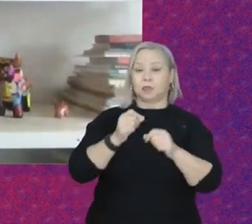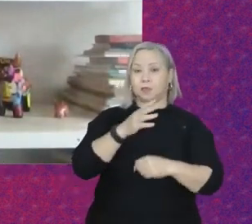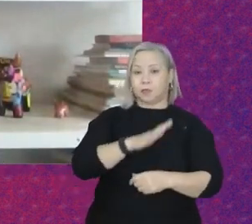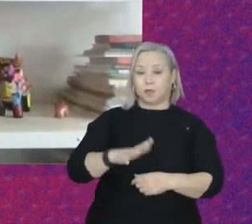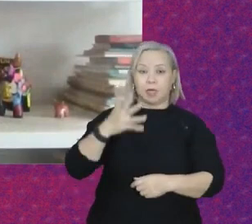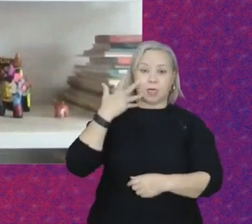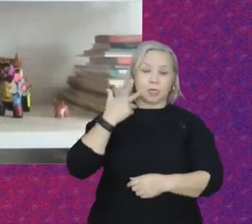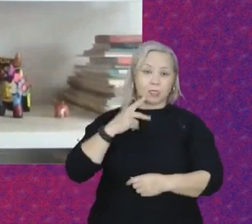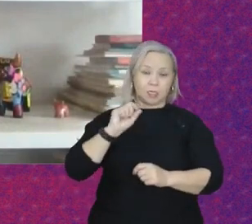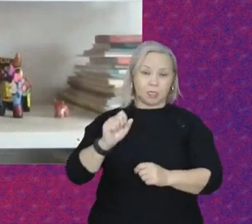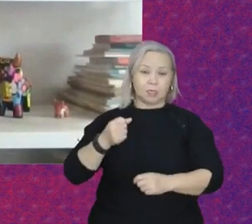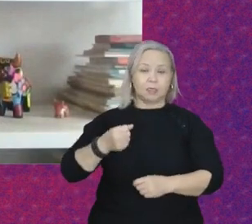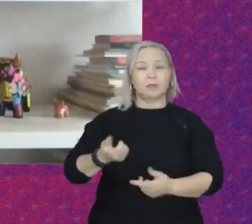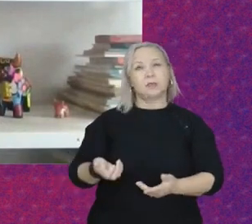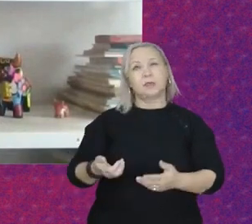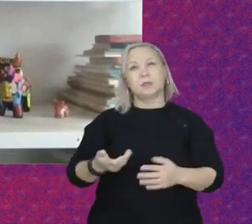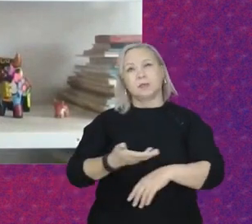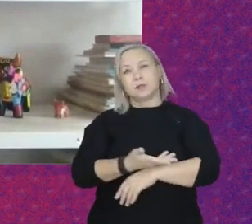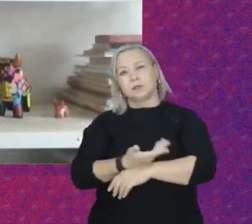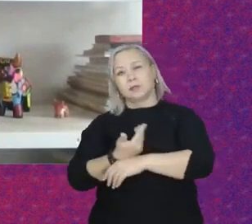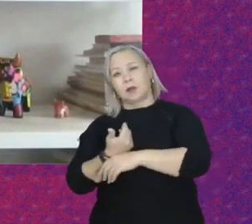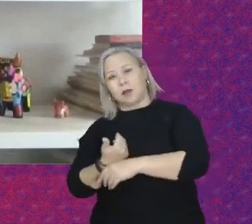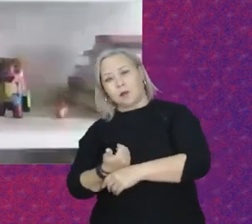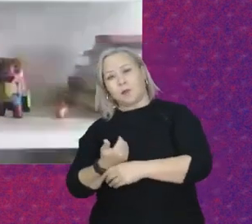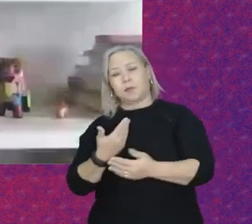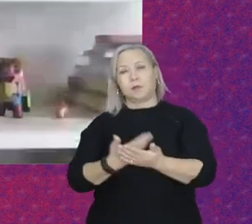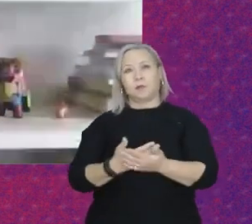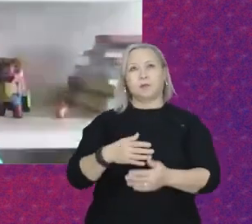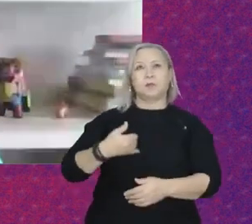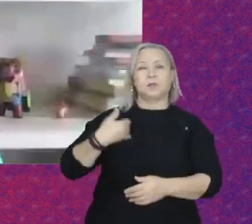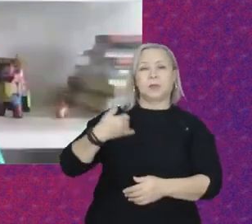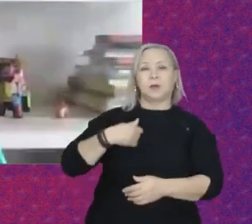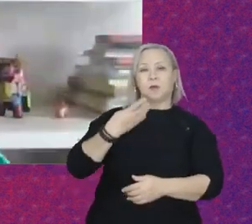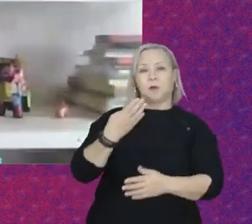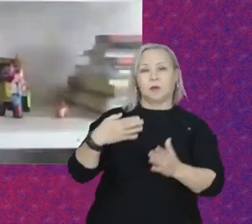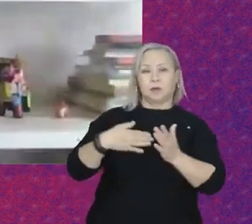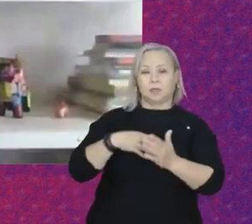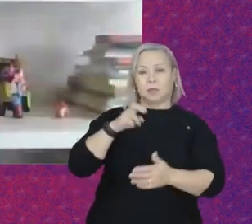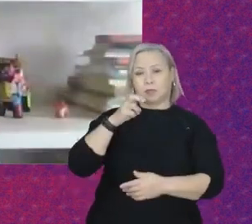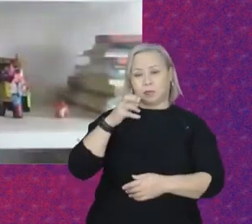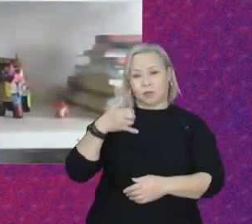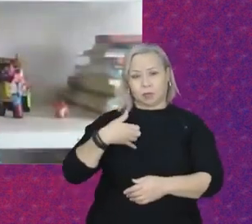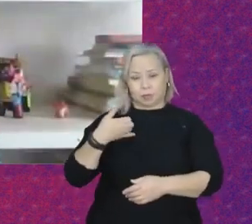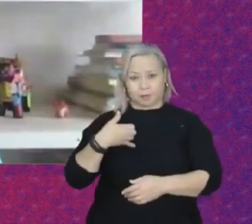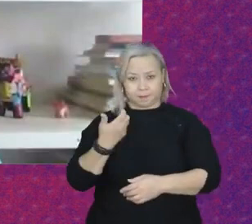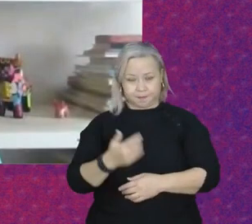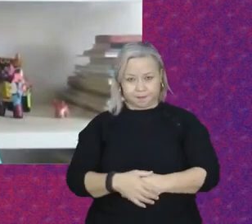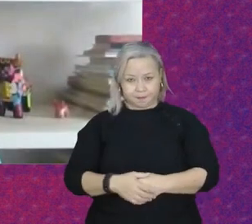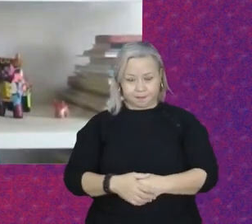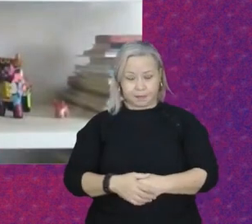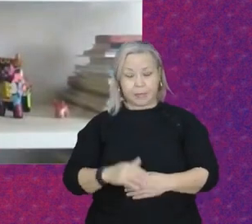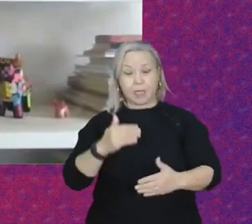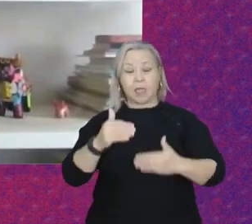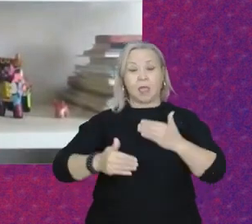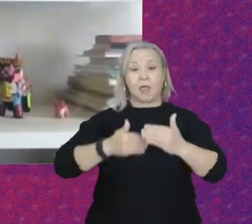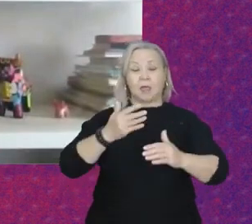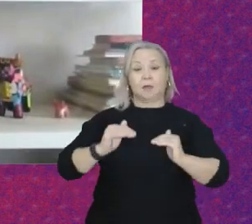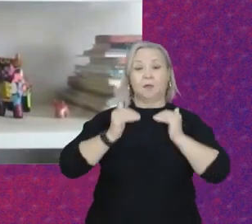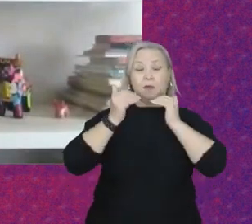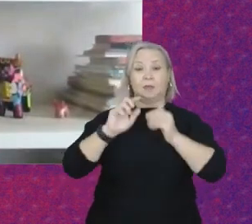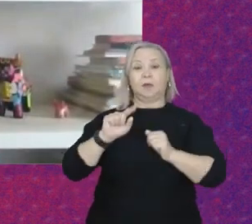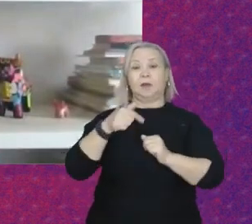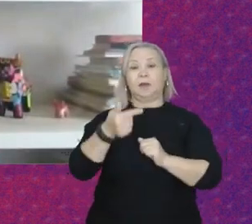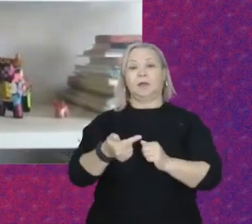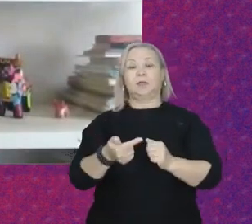6 anos, pré-escola para de 4 e 5 anos de idade. Esses avanços, além disso,